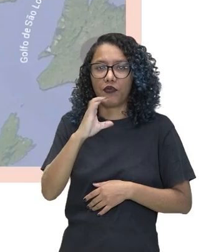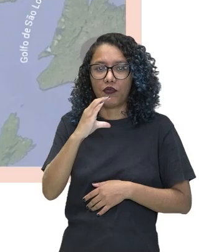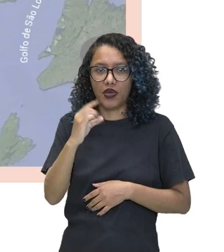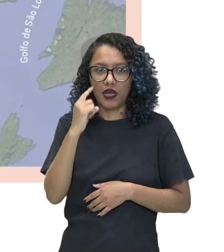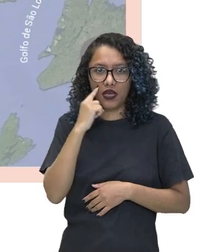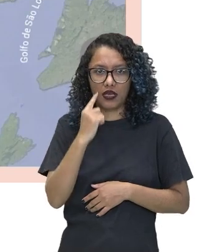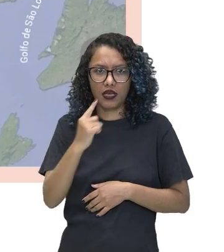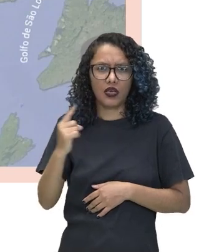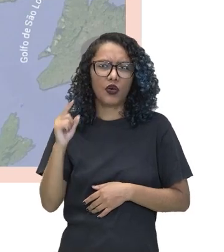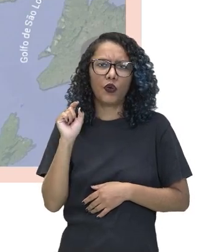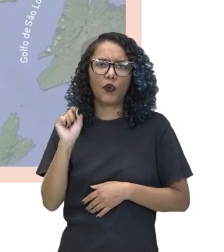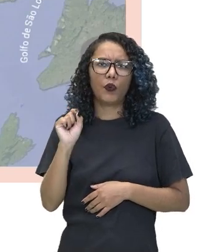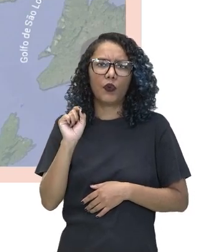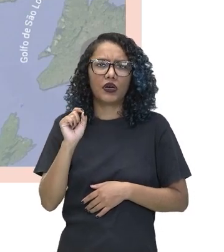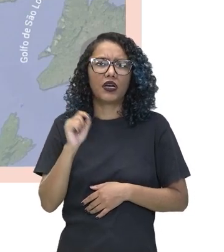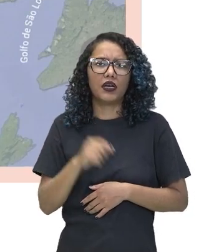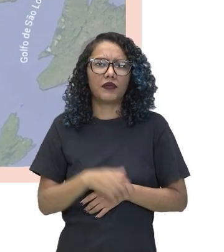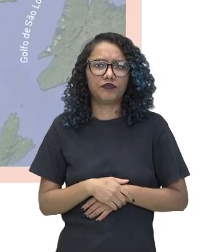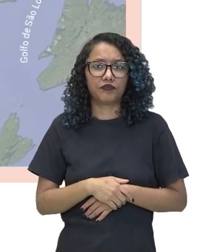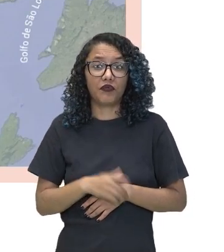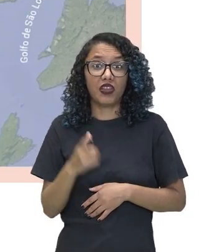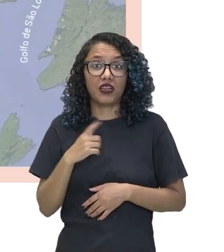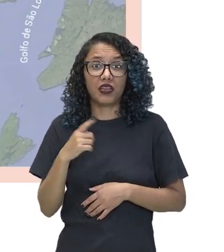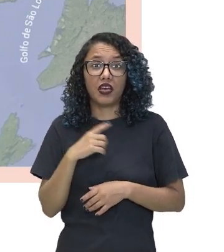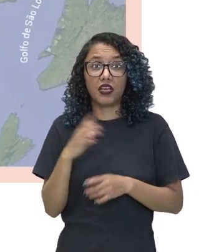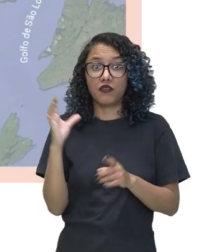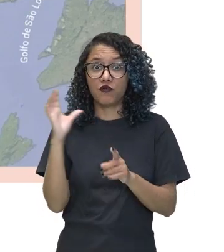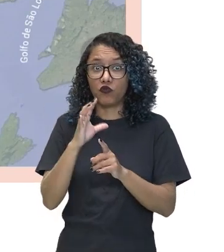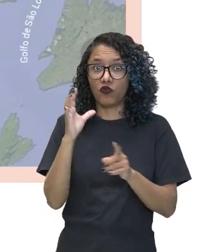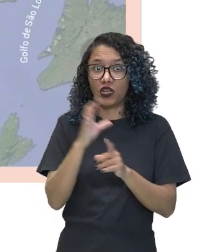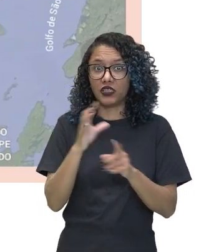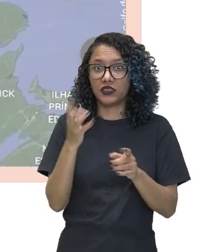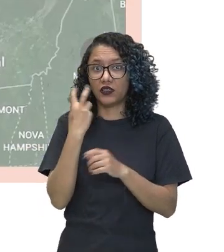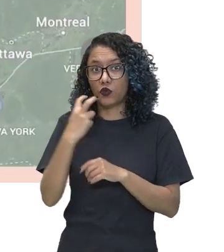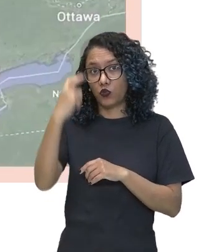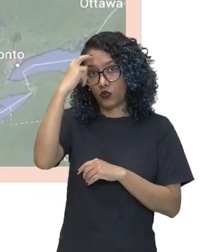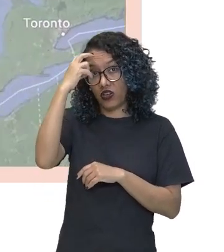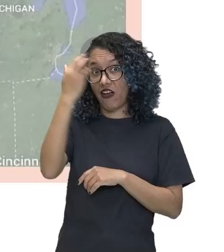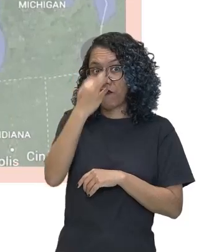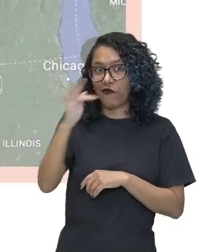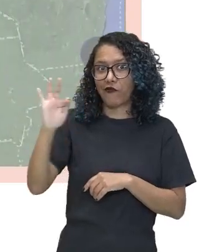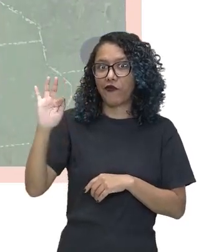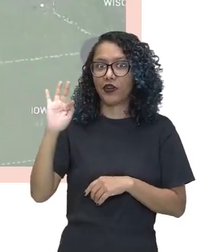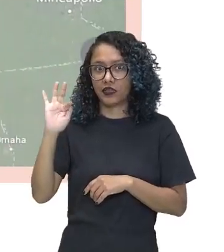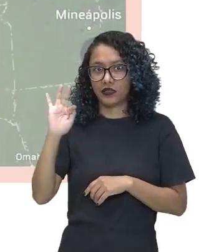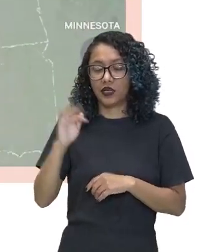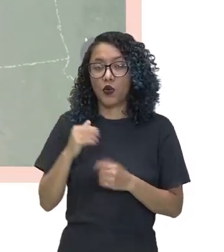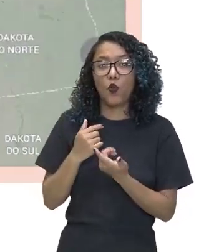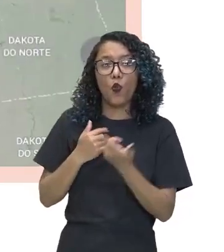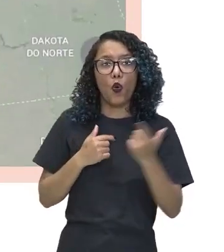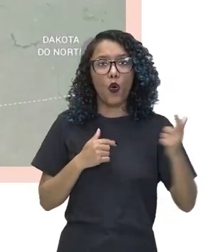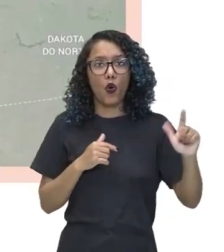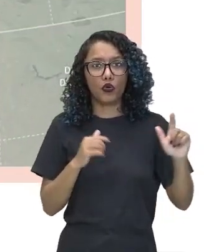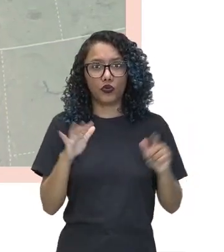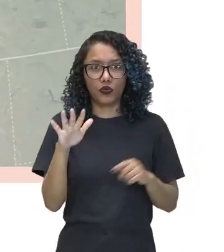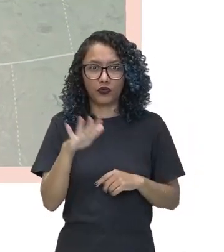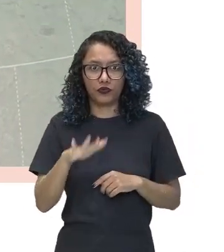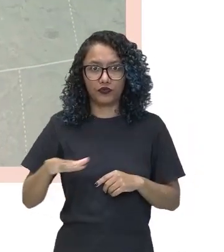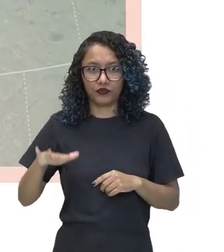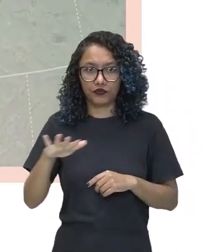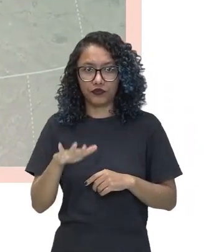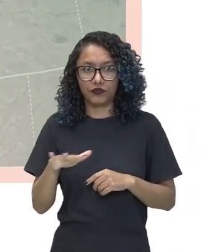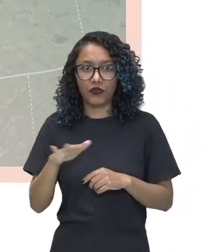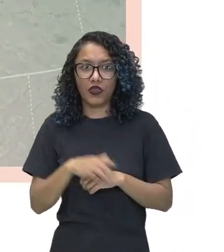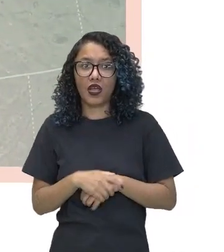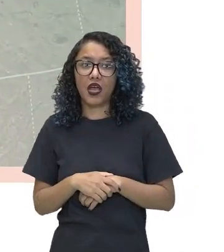ter mais influência da cultura francesa. Enquanto aqui do outro lado do Canadá, na Colômbia Britânica,